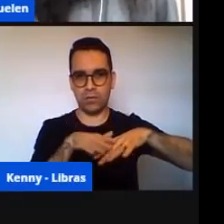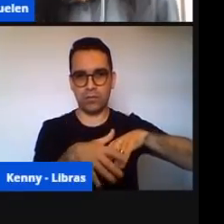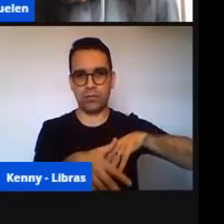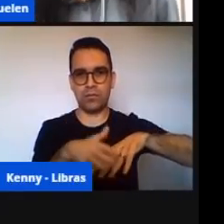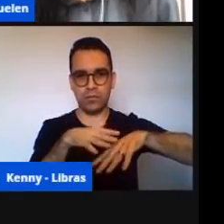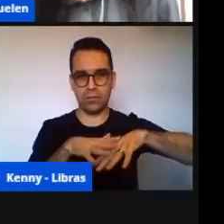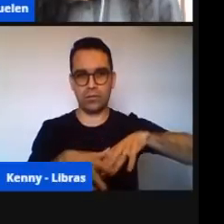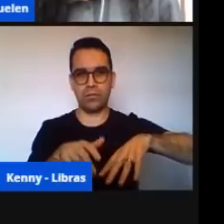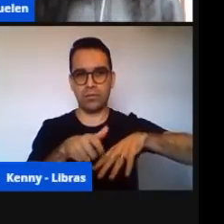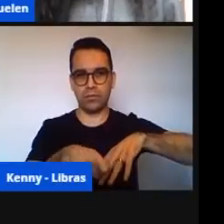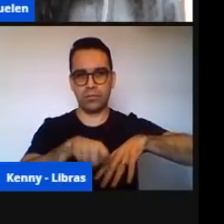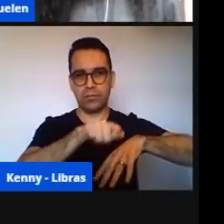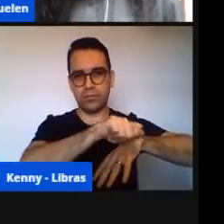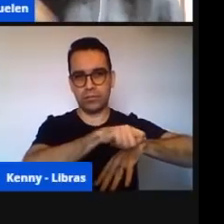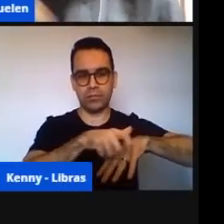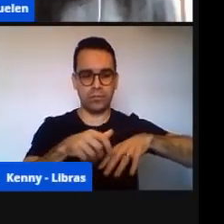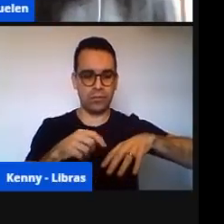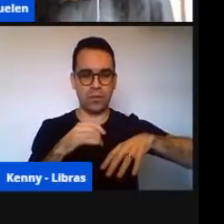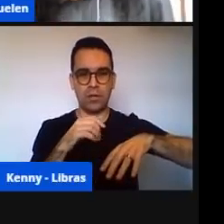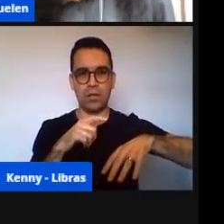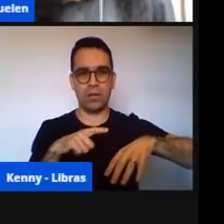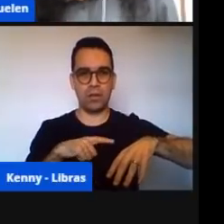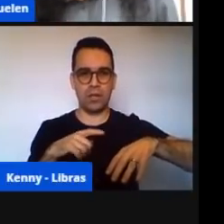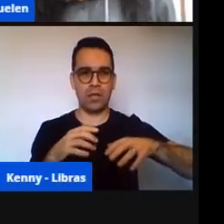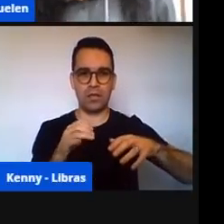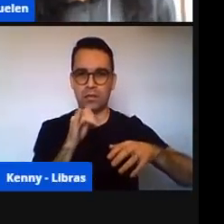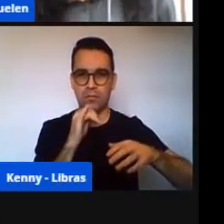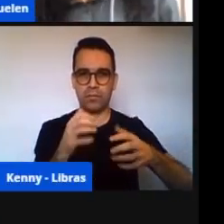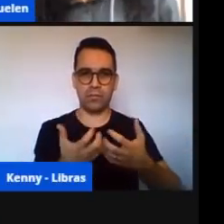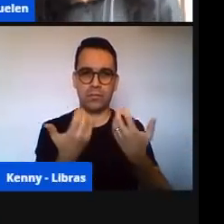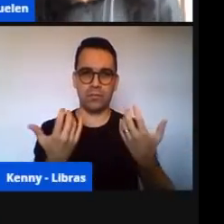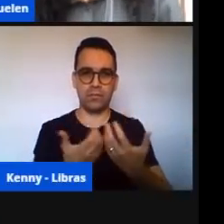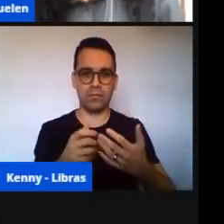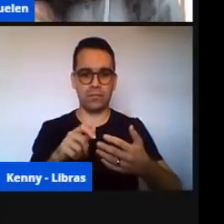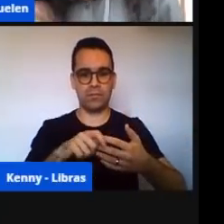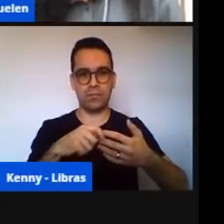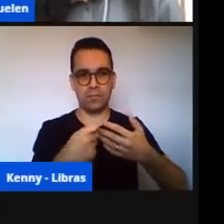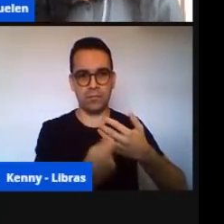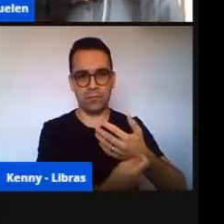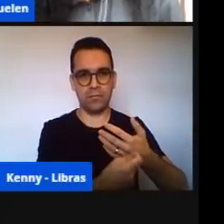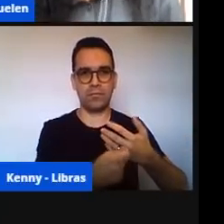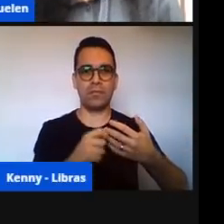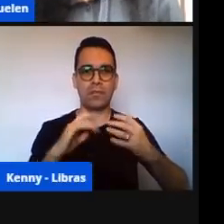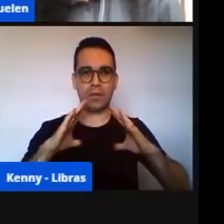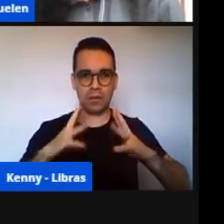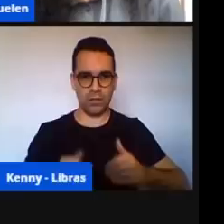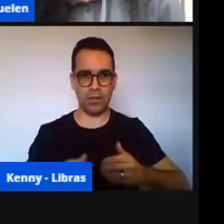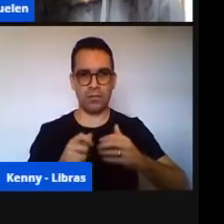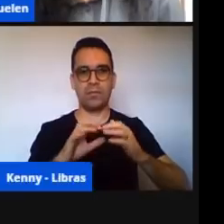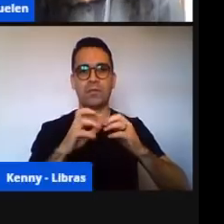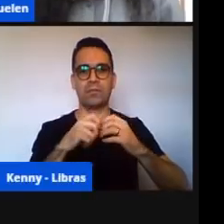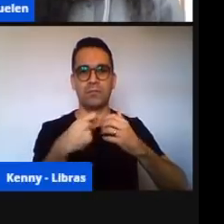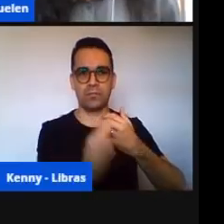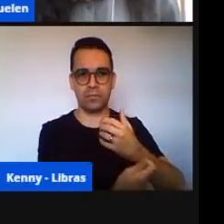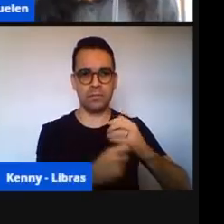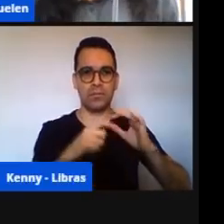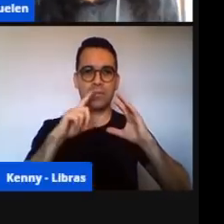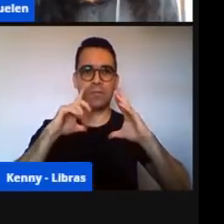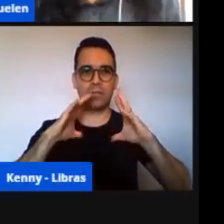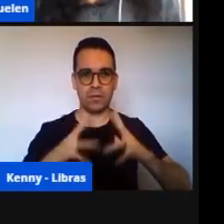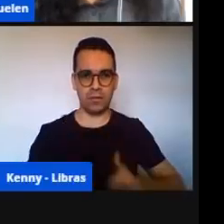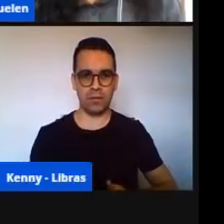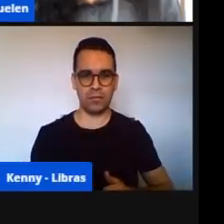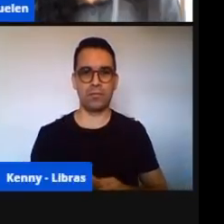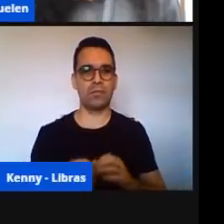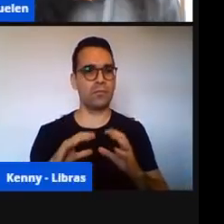por folha, imergir em solução clorada, 1 colher de sopa de água sanitária para 1 litro